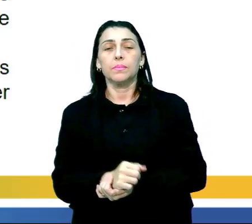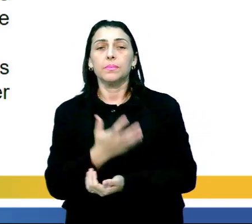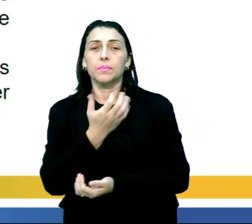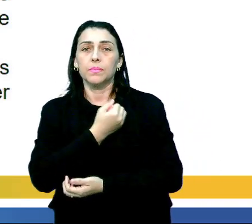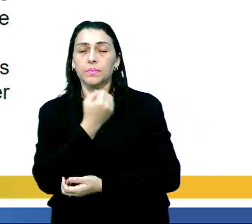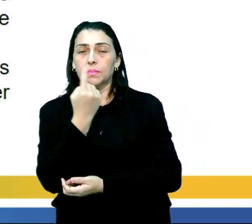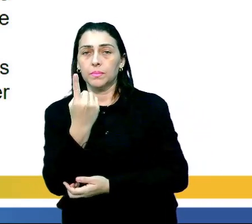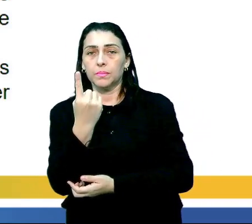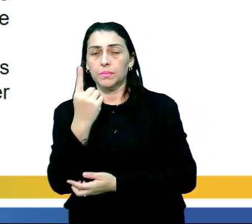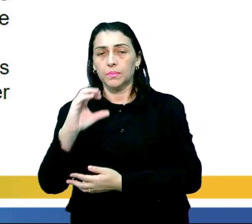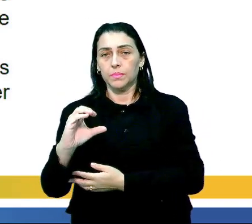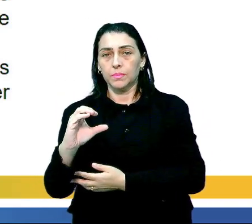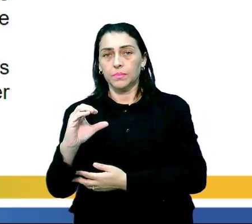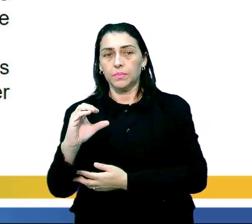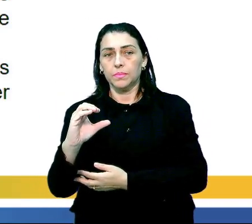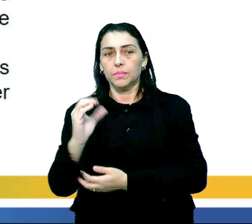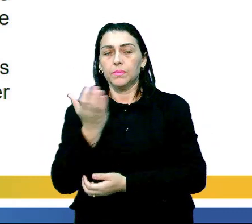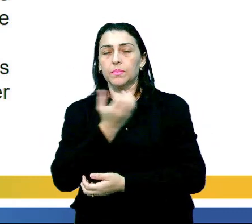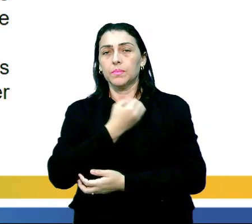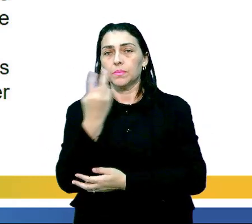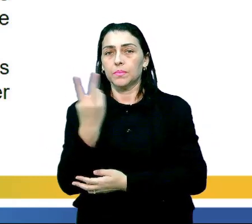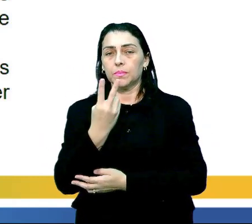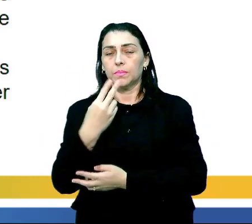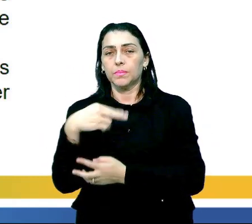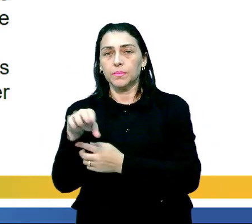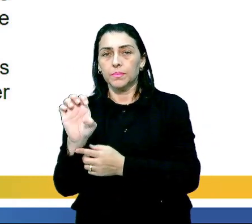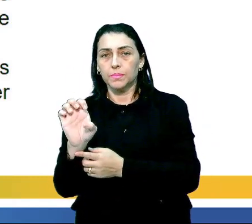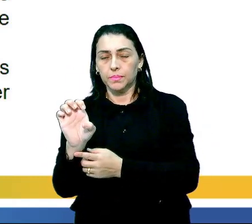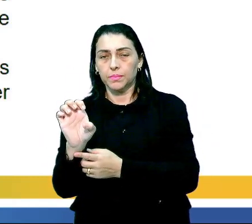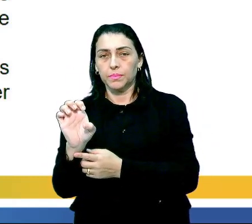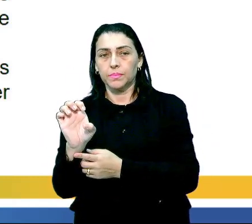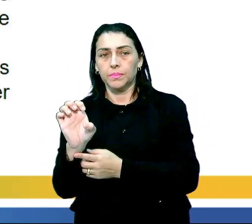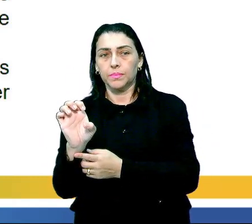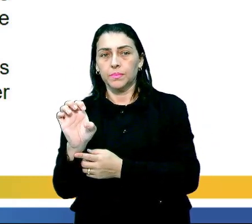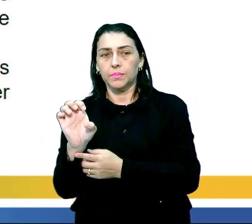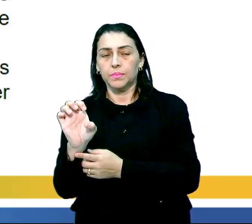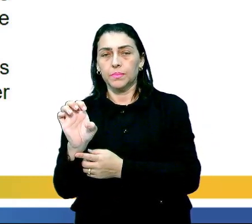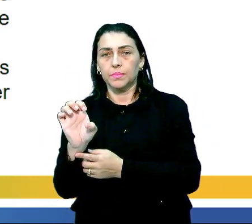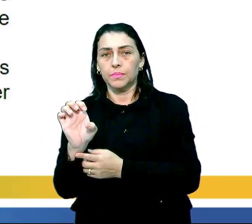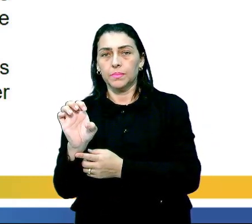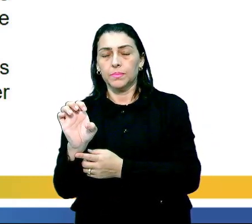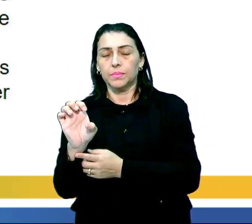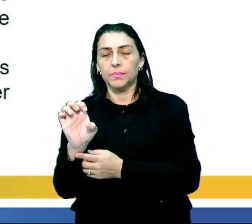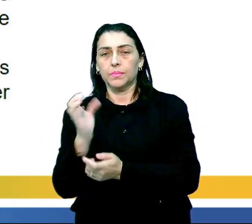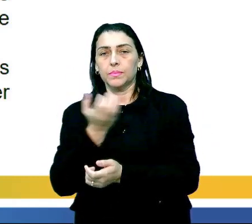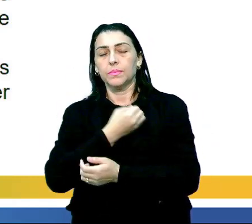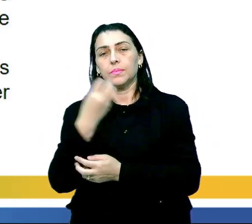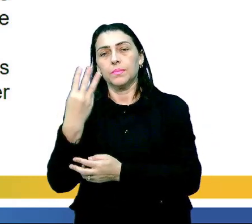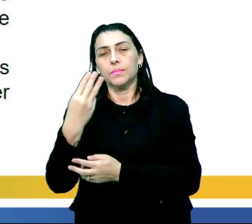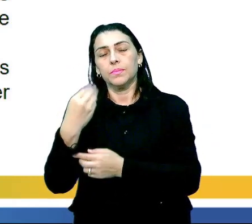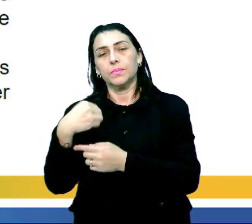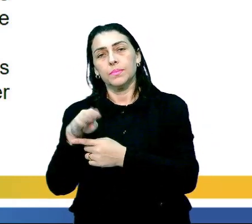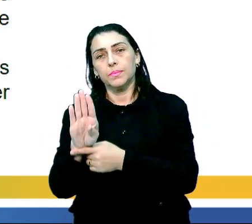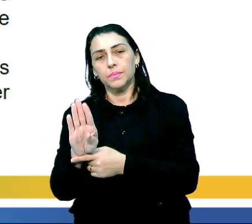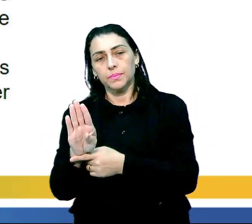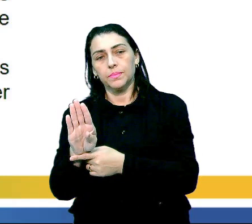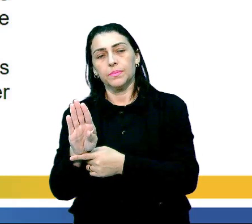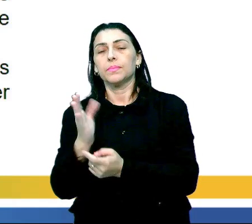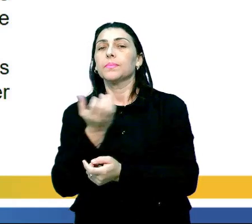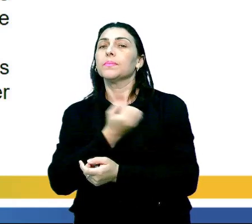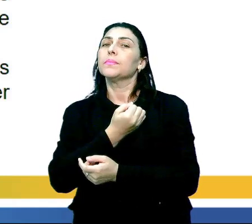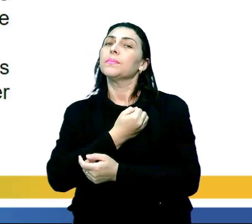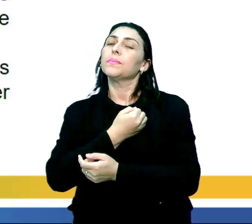Número 1, letra C. Número 2, tá? Letra E. Número 3, letra